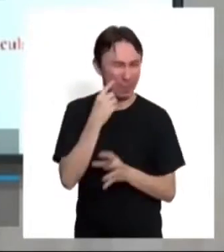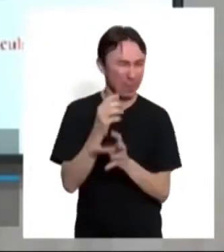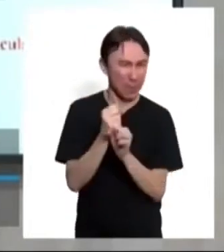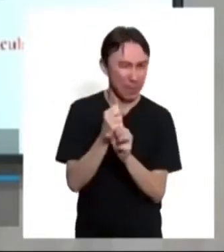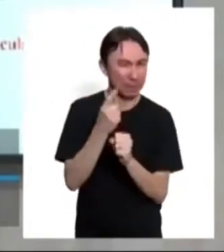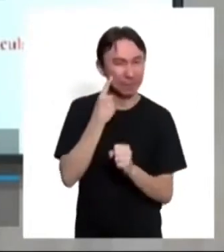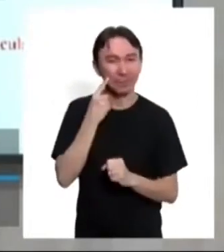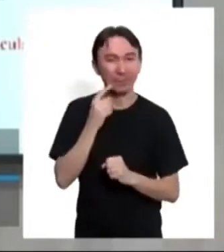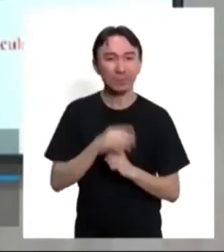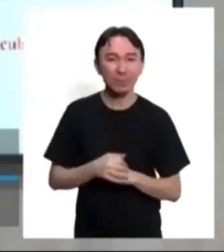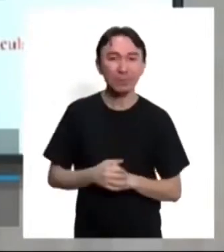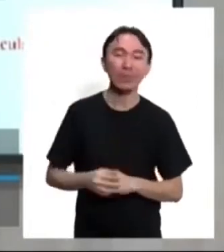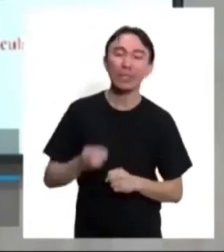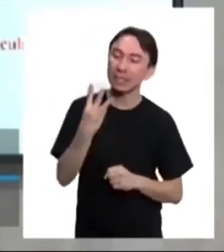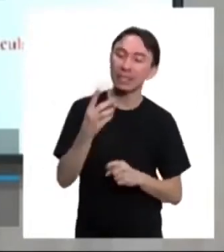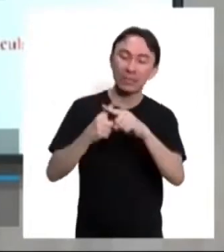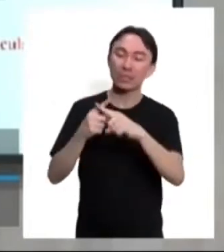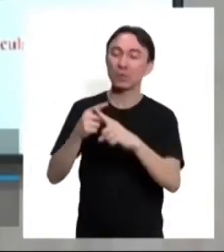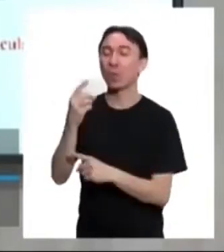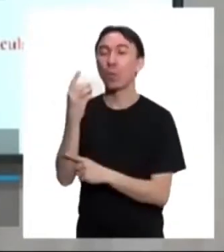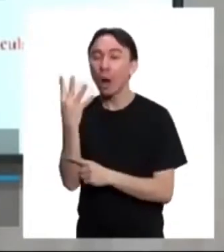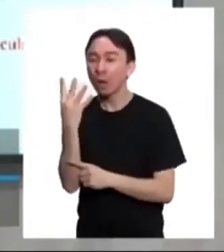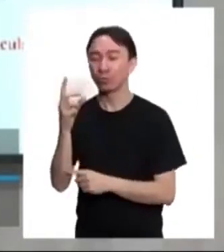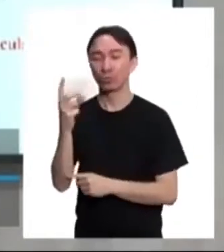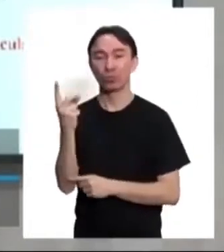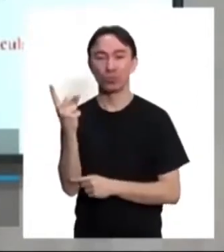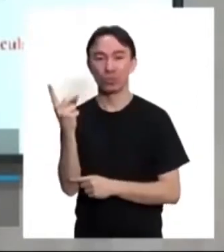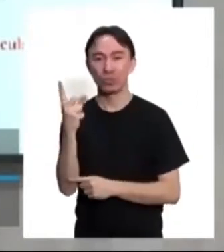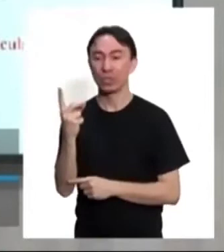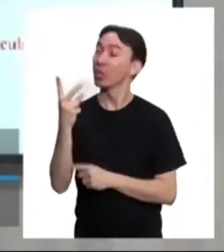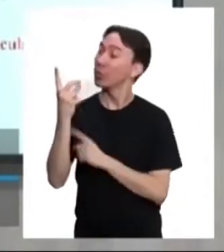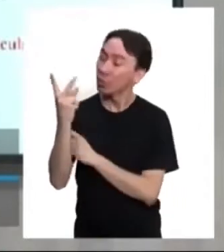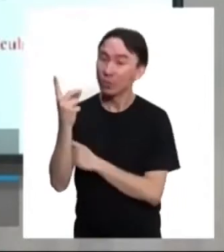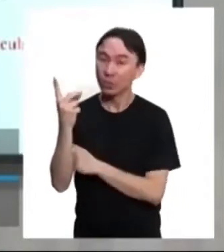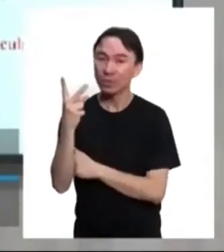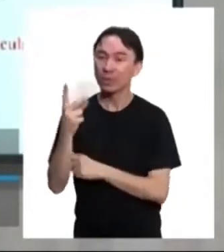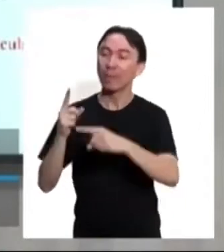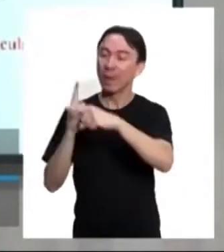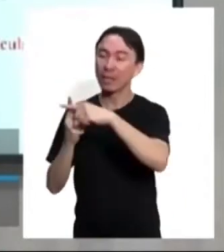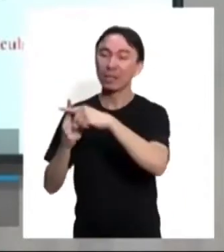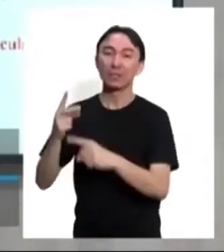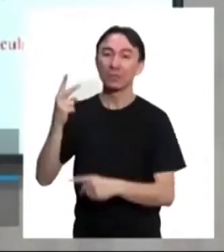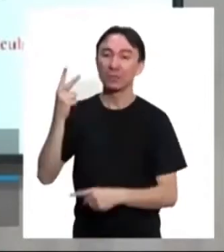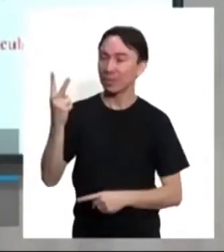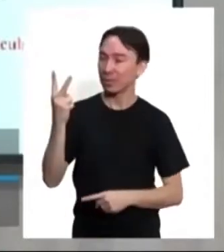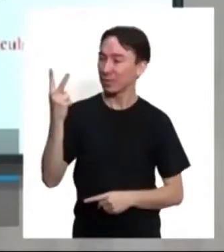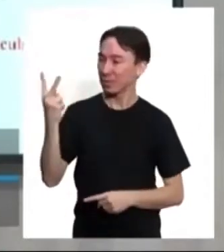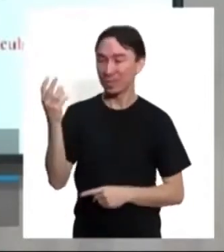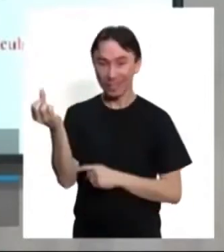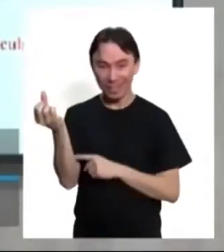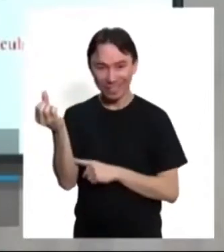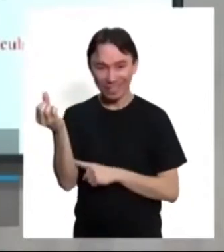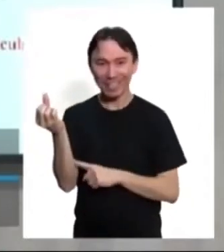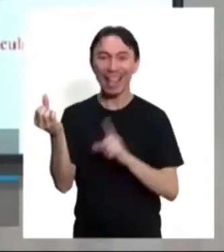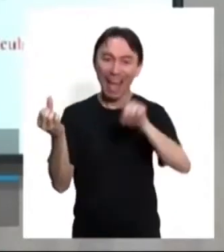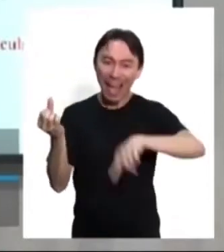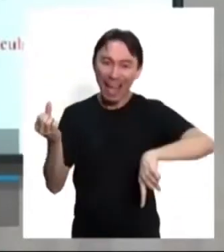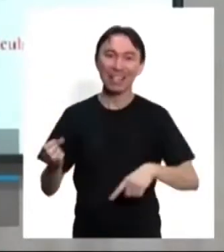continha? 3 vezes 4, 12. 12 com 226 dá 238. É o que eu tenho